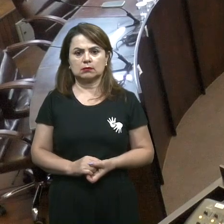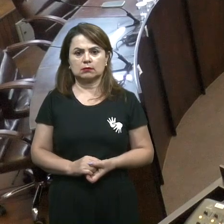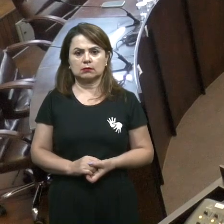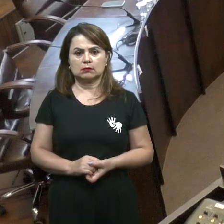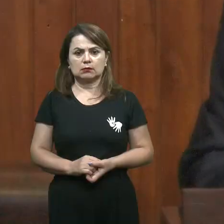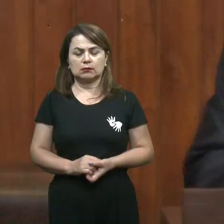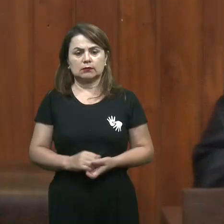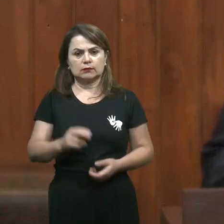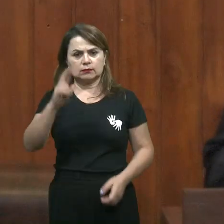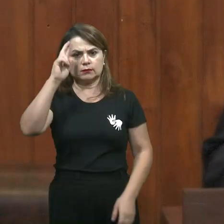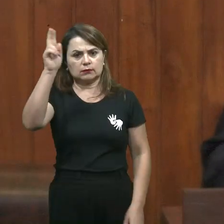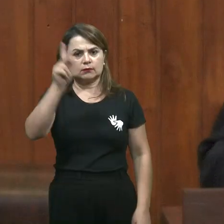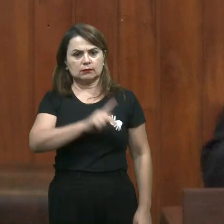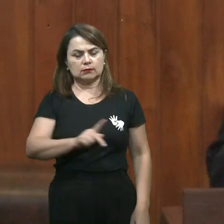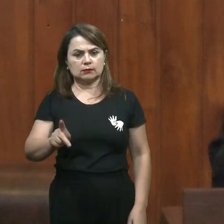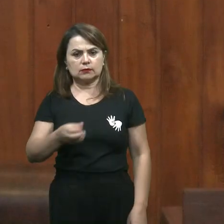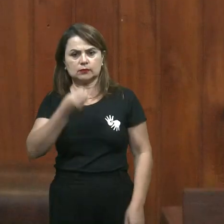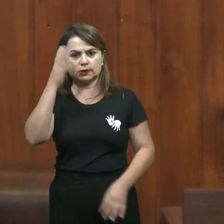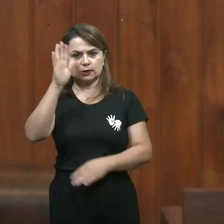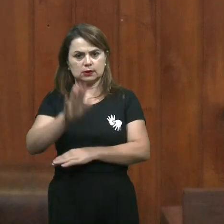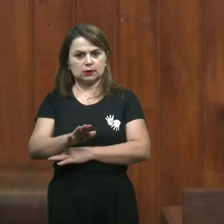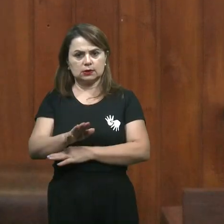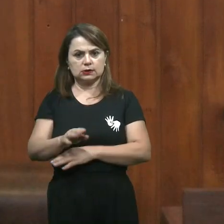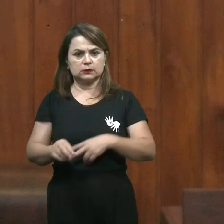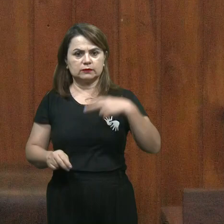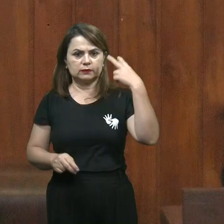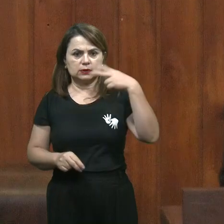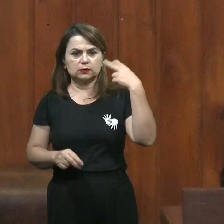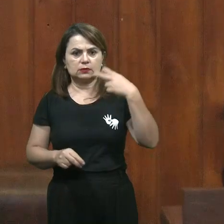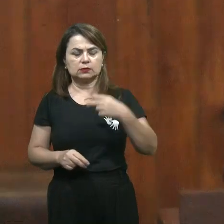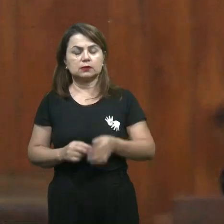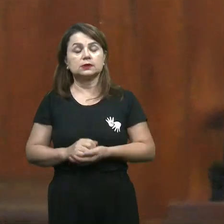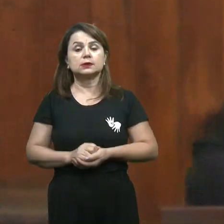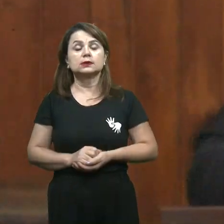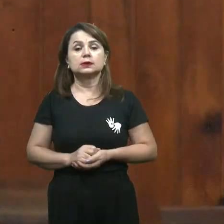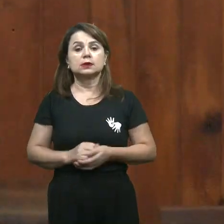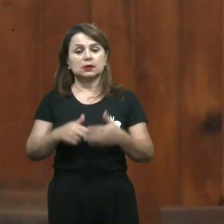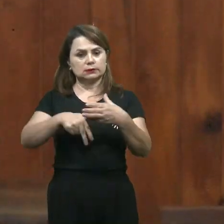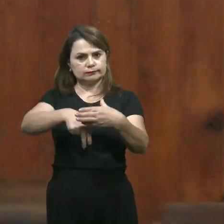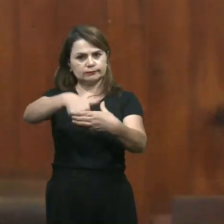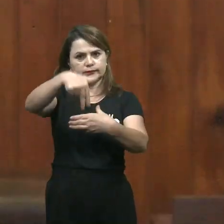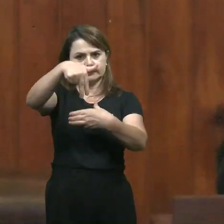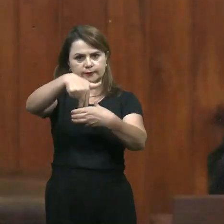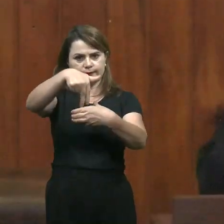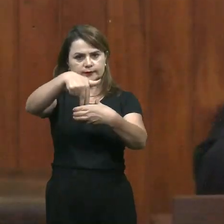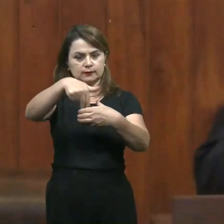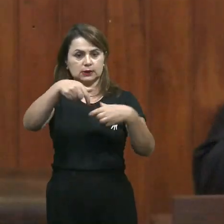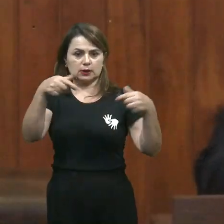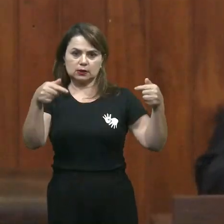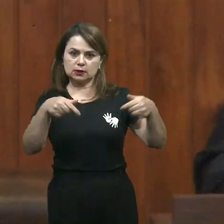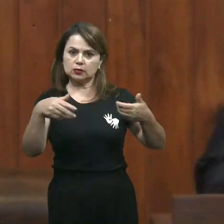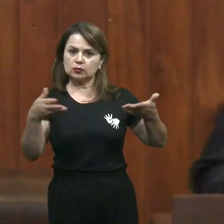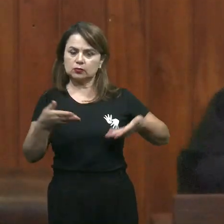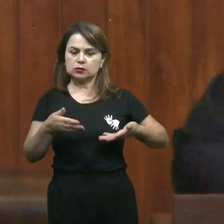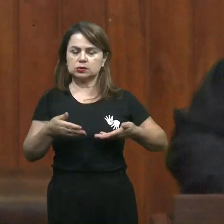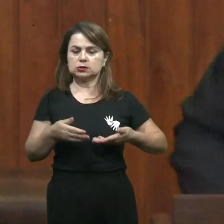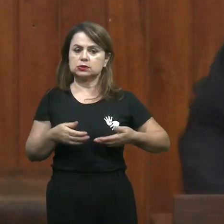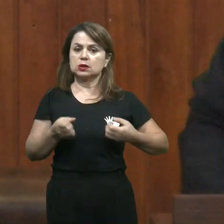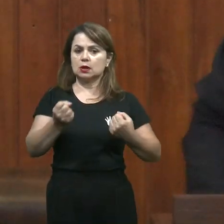senhor presidente boa tarde demais vereadores venha esta tribuna aqui em defesa de alguns